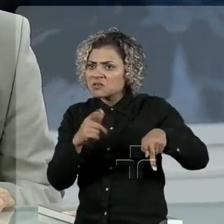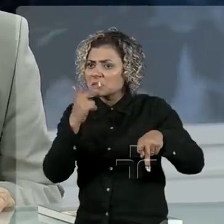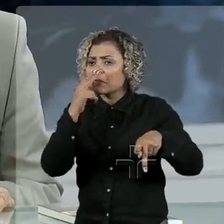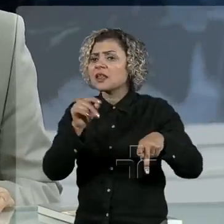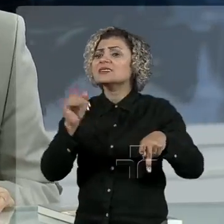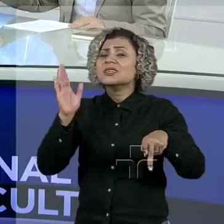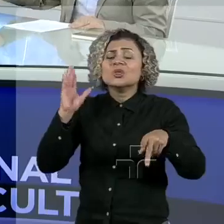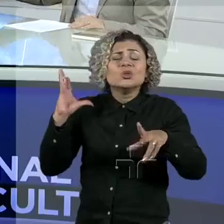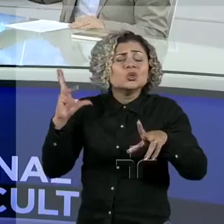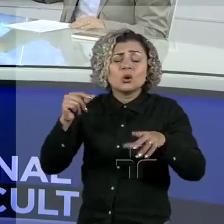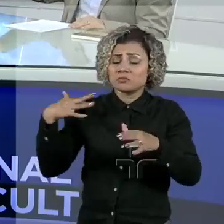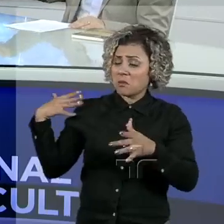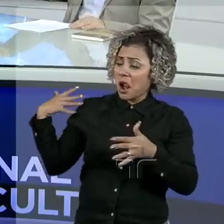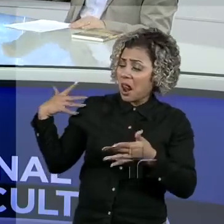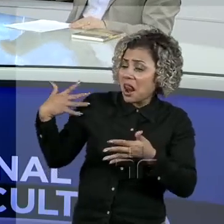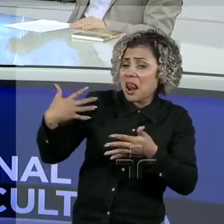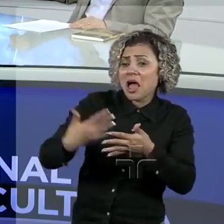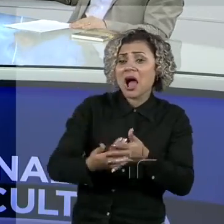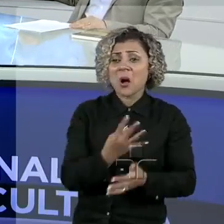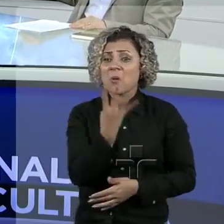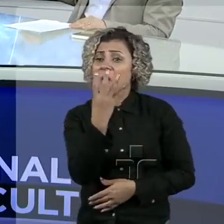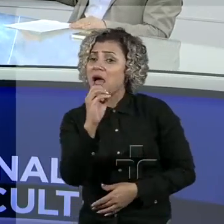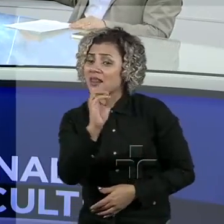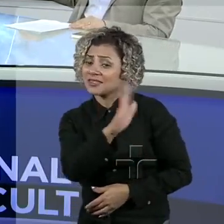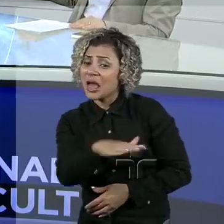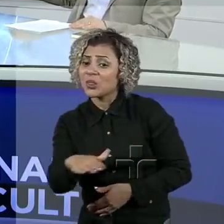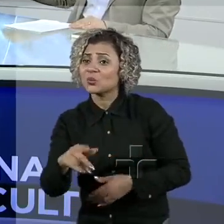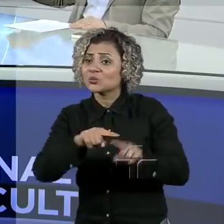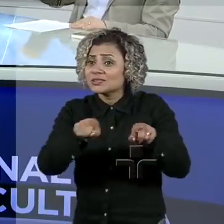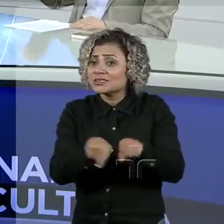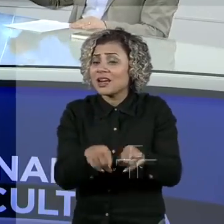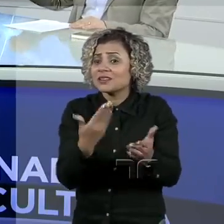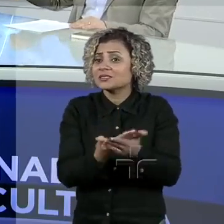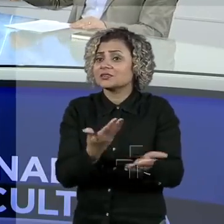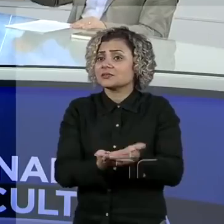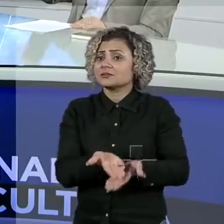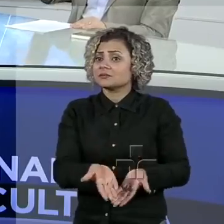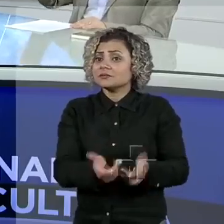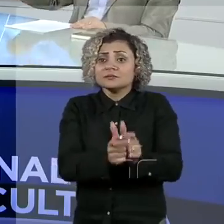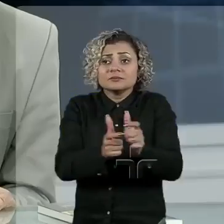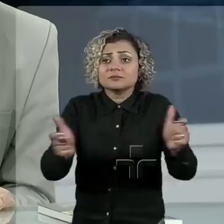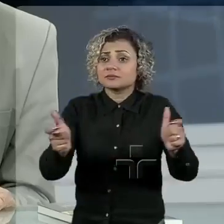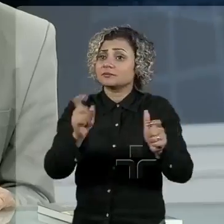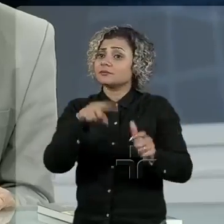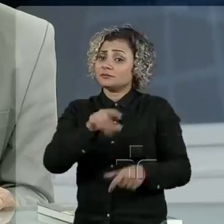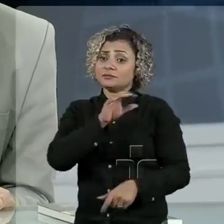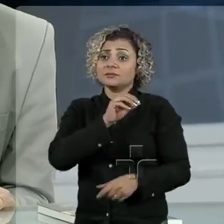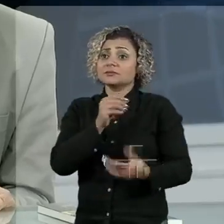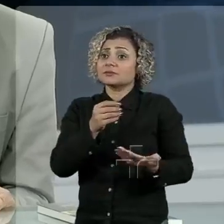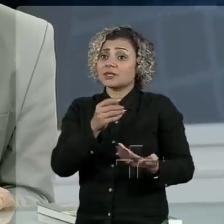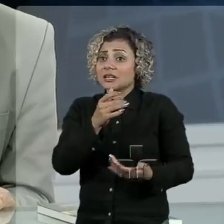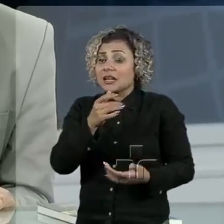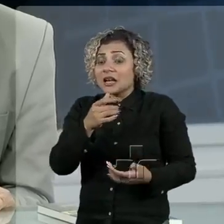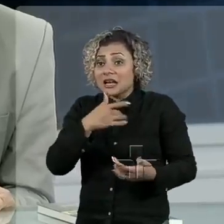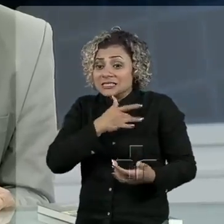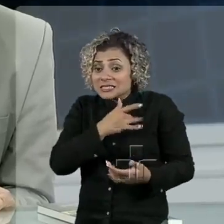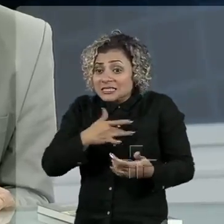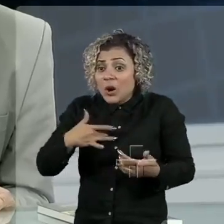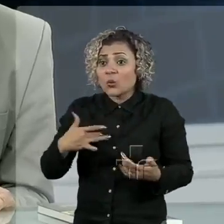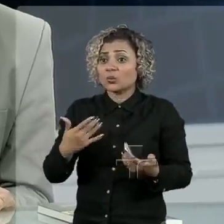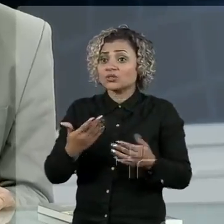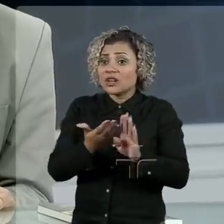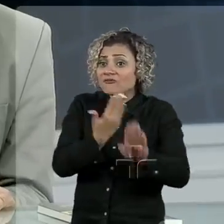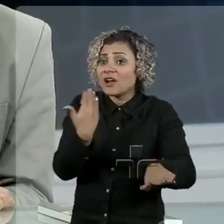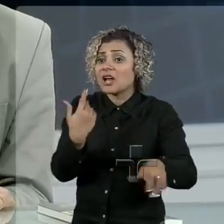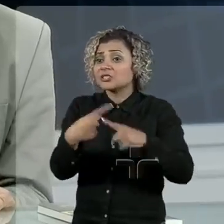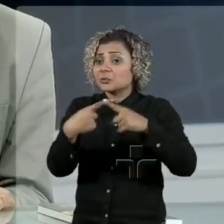aqueles que atuam com 40 crianças dentro da sala de aula e que muitas vezes são licenciados porque a saúde mental é